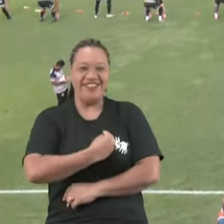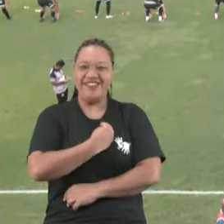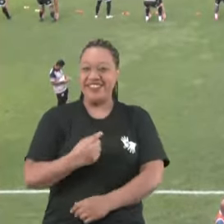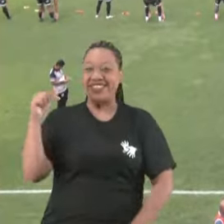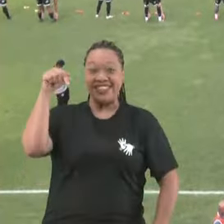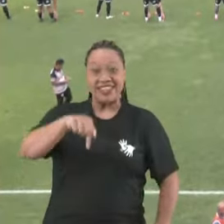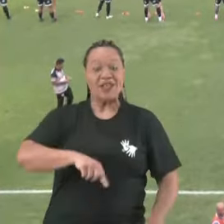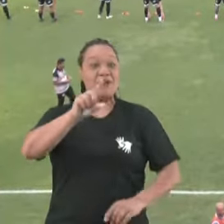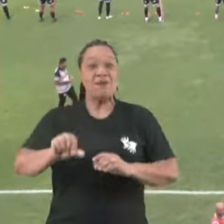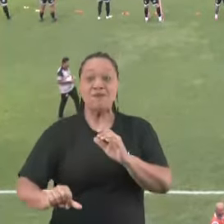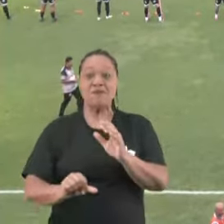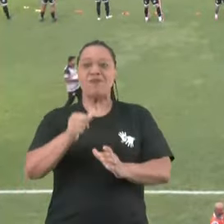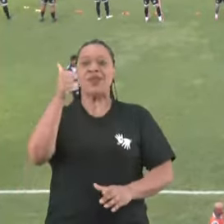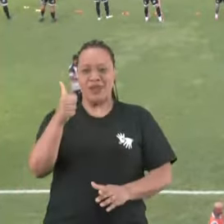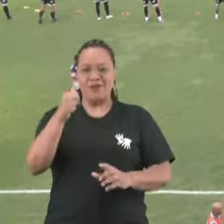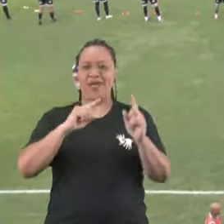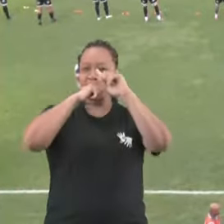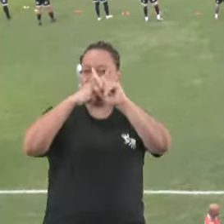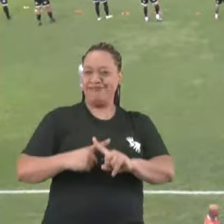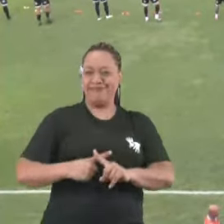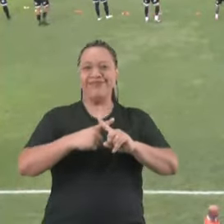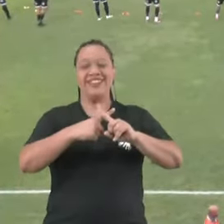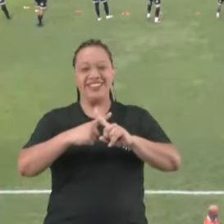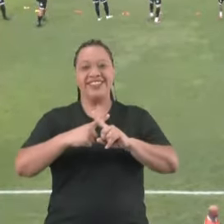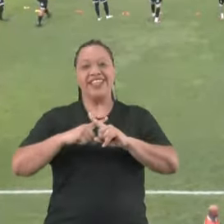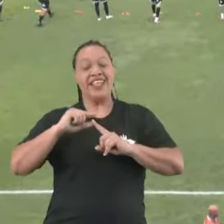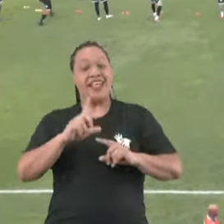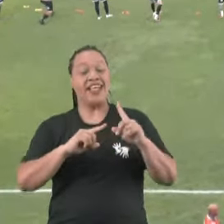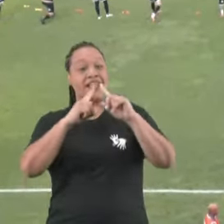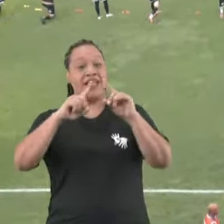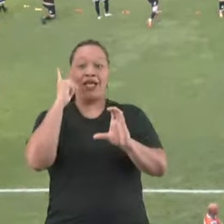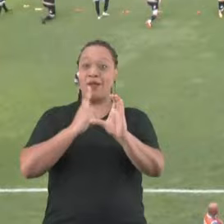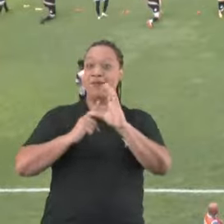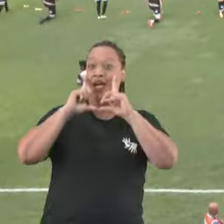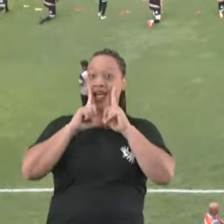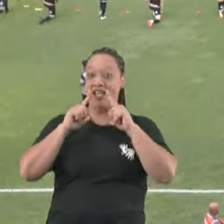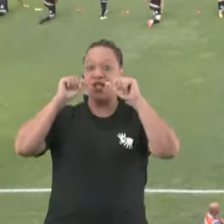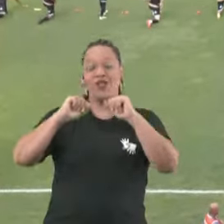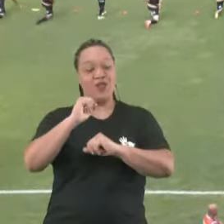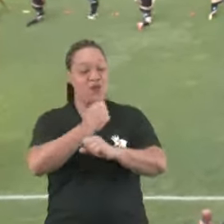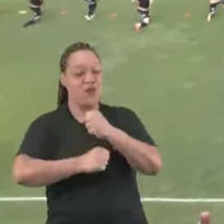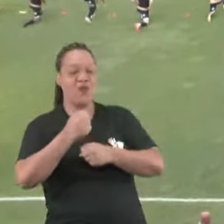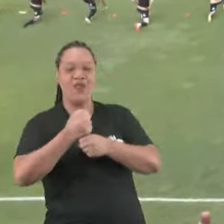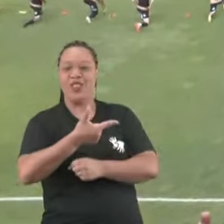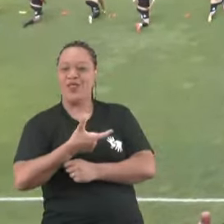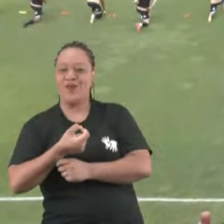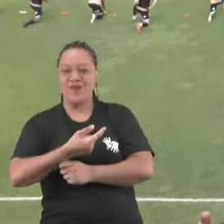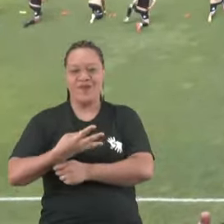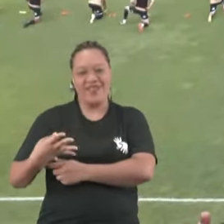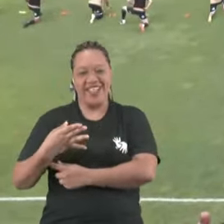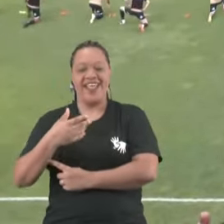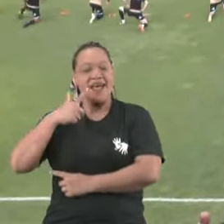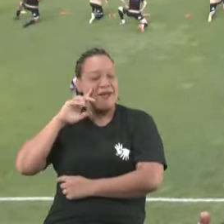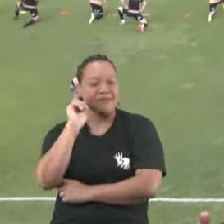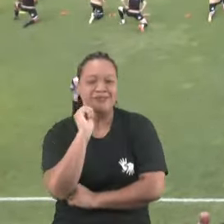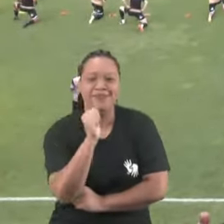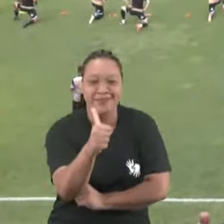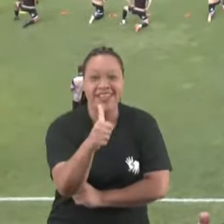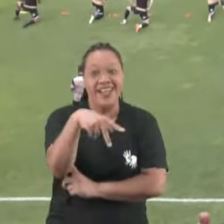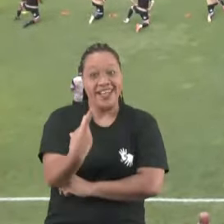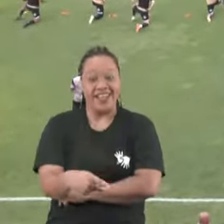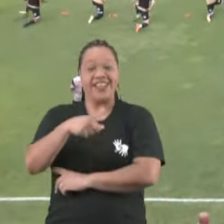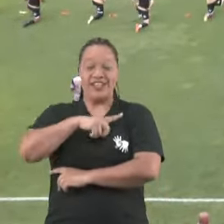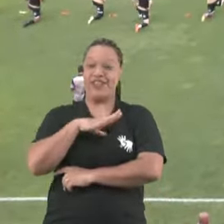palco do primeiro duelo da decisão do Campeonato Alagoano 2024. É massa, o estádio Coraci da